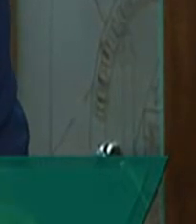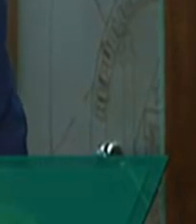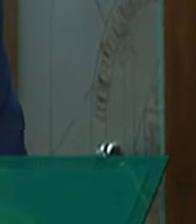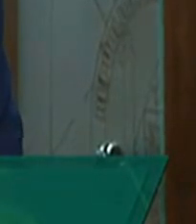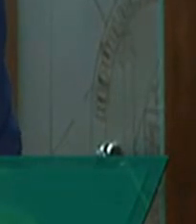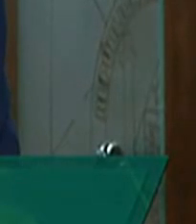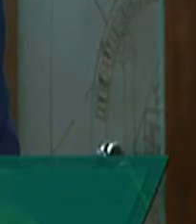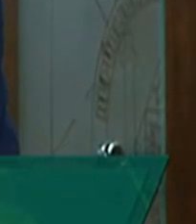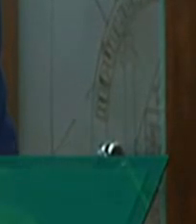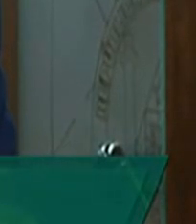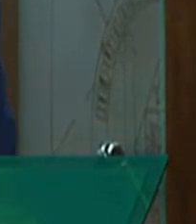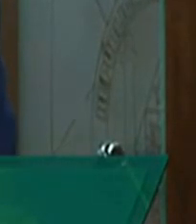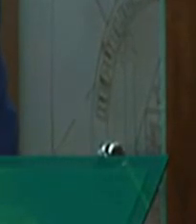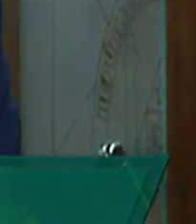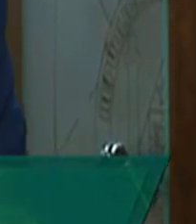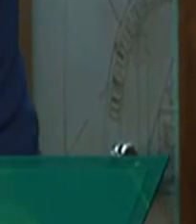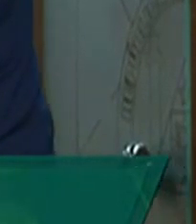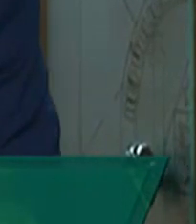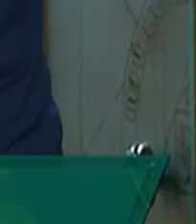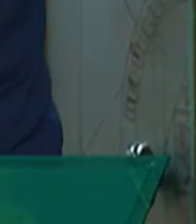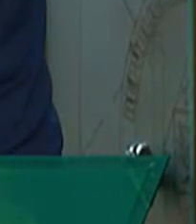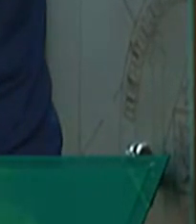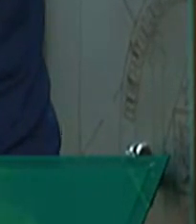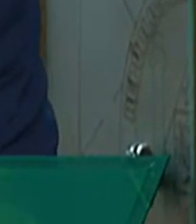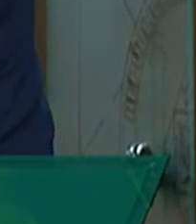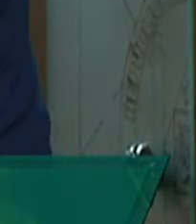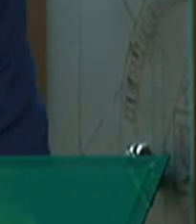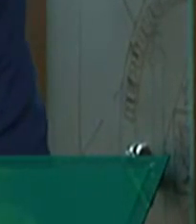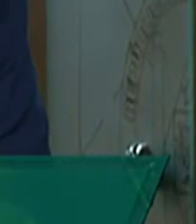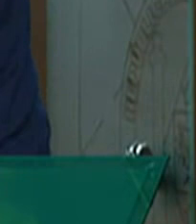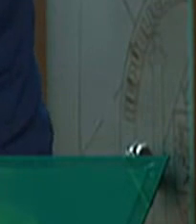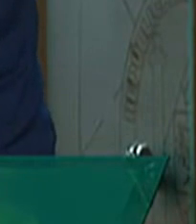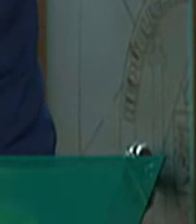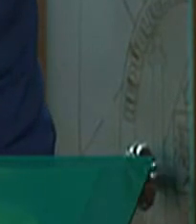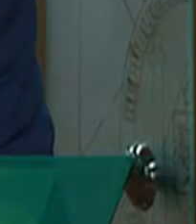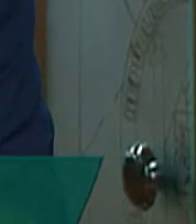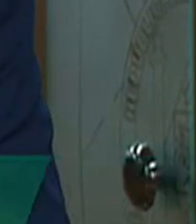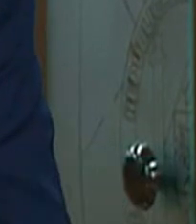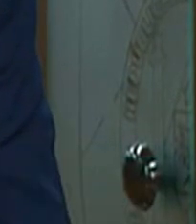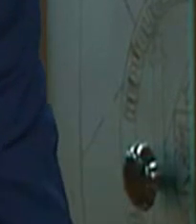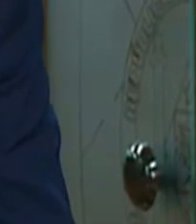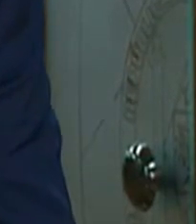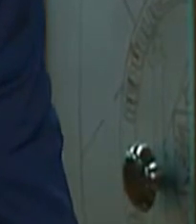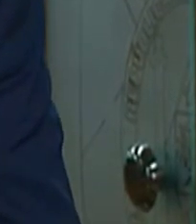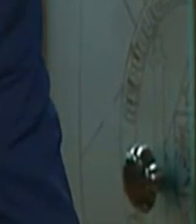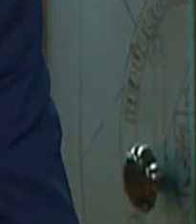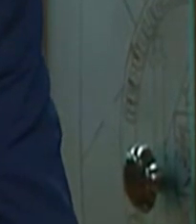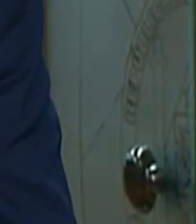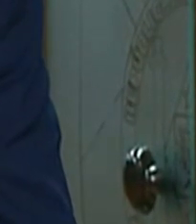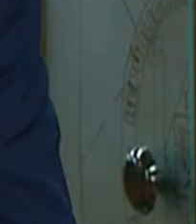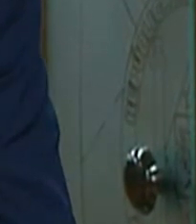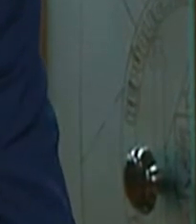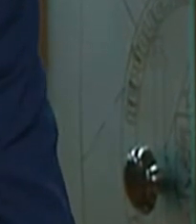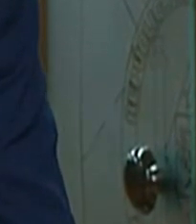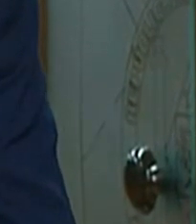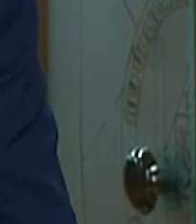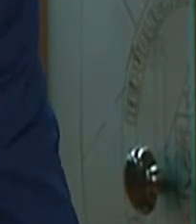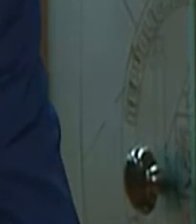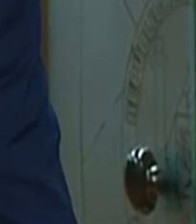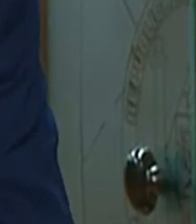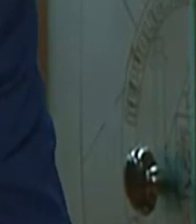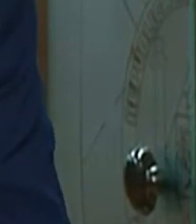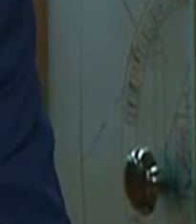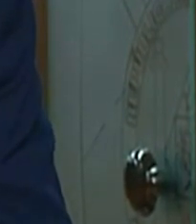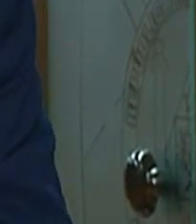da nossa sessão ordinária, para que a gente continue aí desenvolvendo as atividades das reuniões,